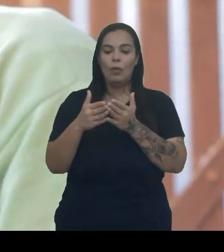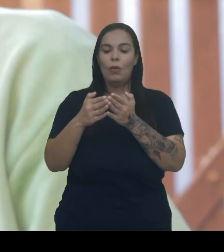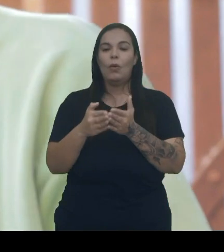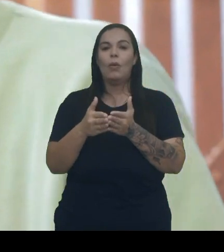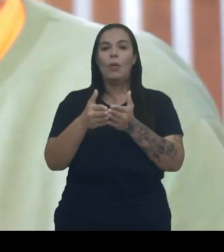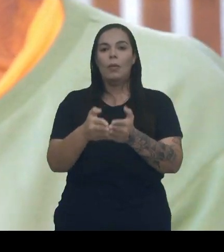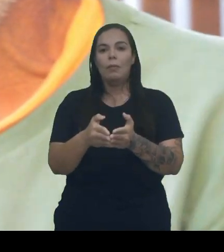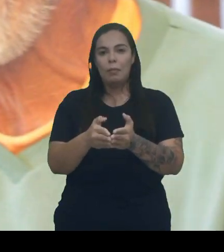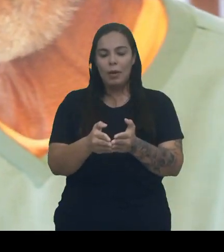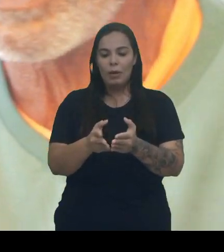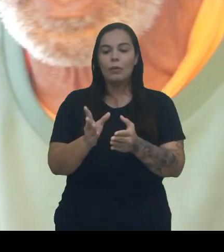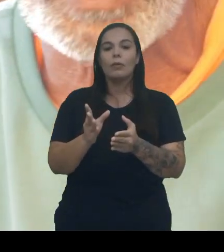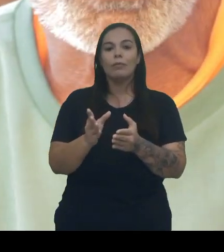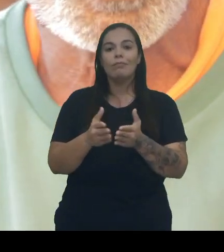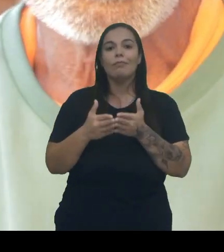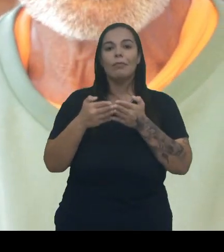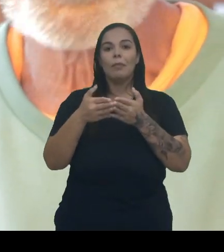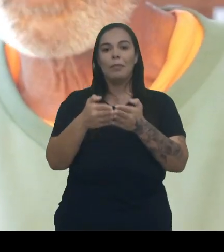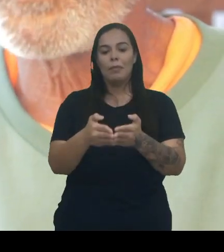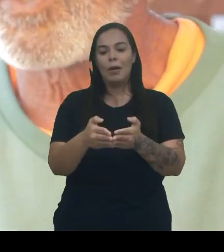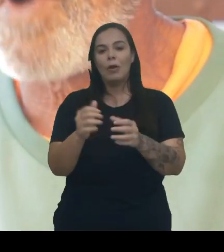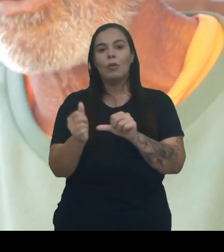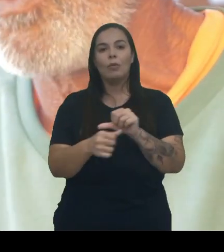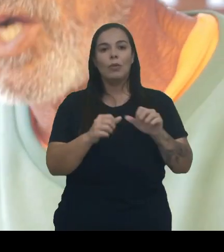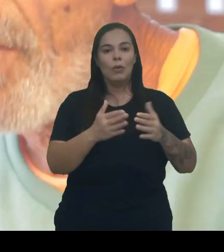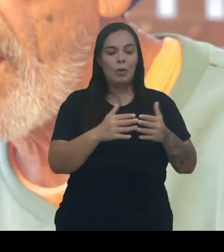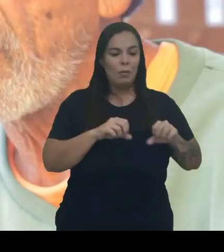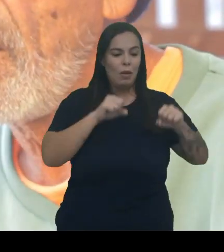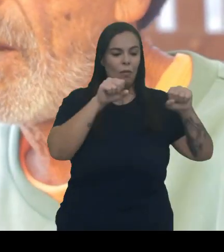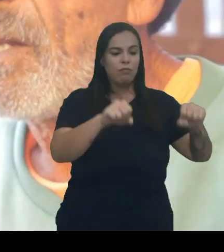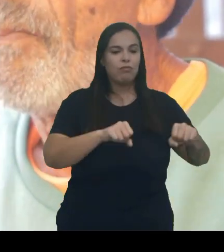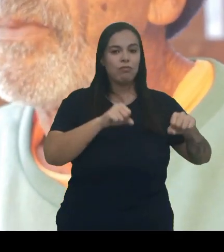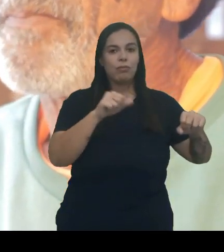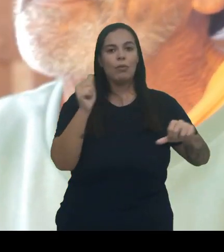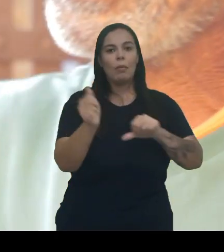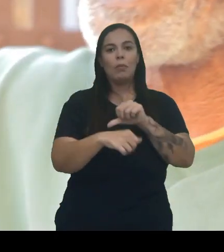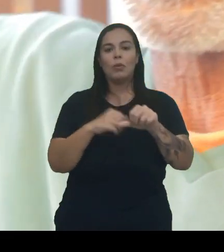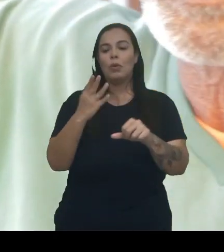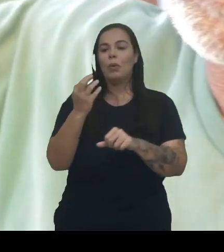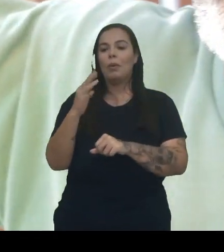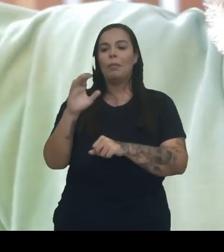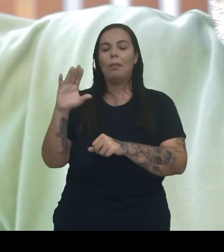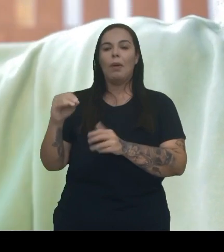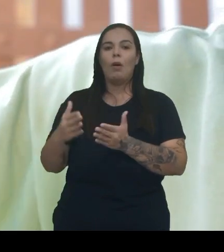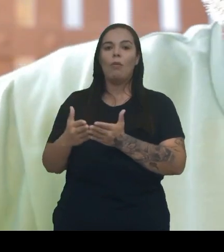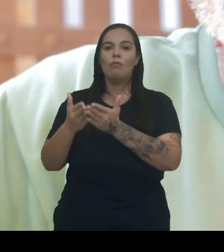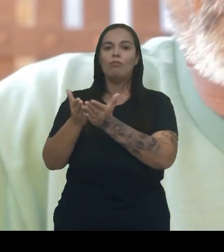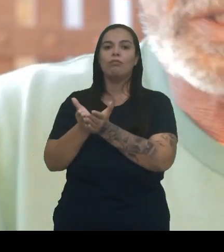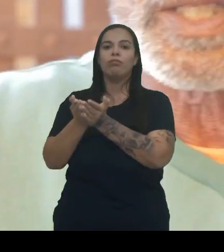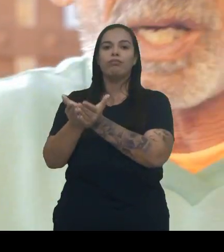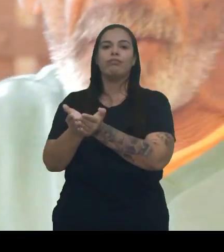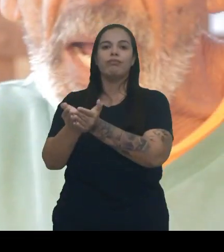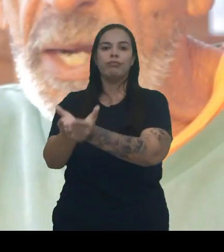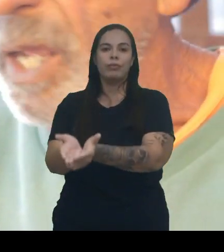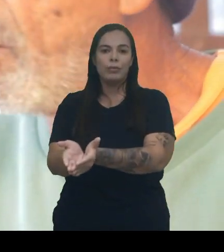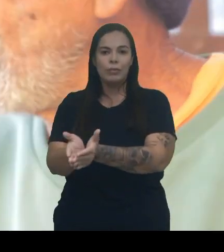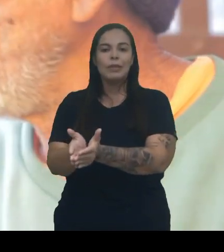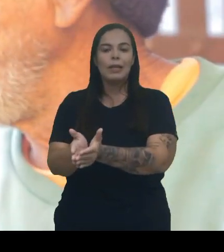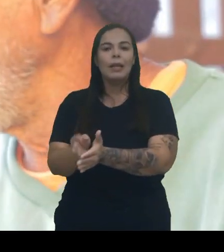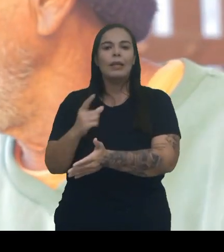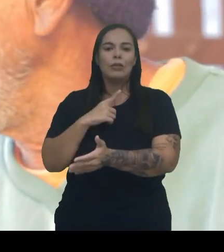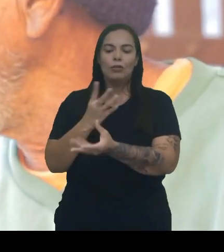de centro nela. Fizeram um barco dessa canoa. Só que fizeram um barco de boca aberta. Para pescar lá dentro da barra. Na época dava muito peixe lá dentro da barra,